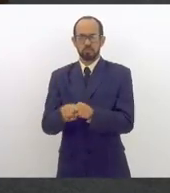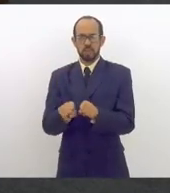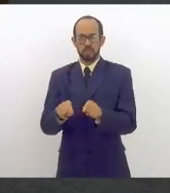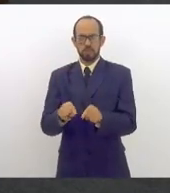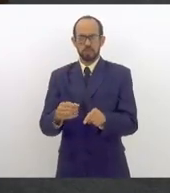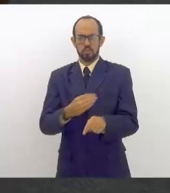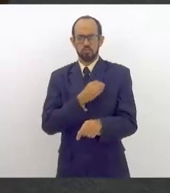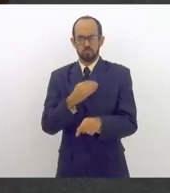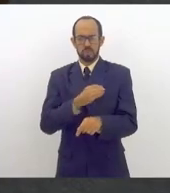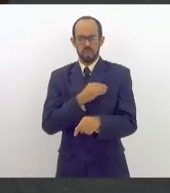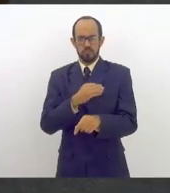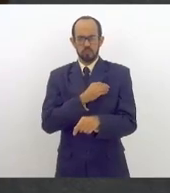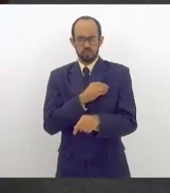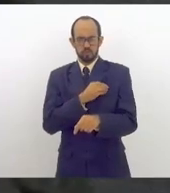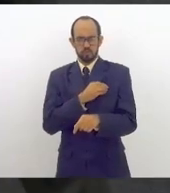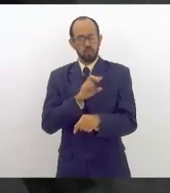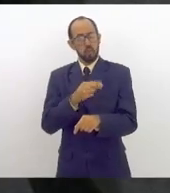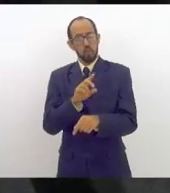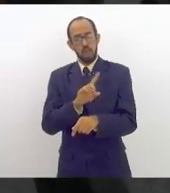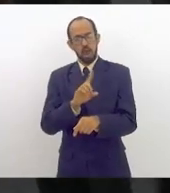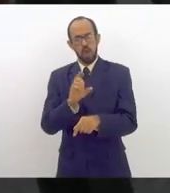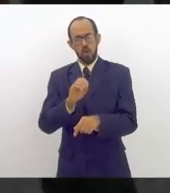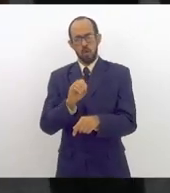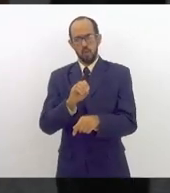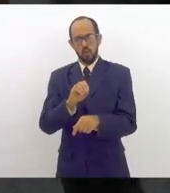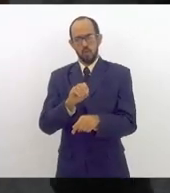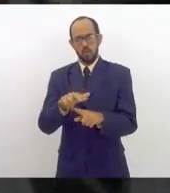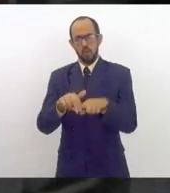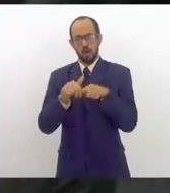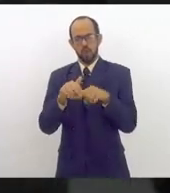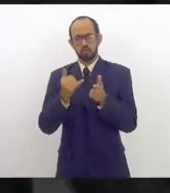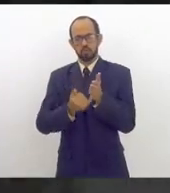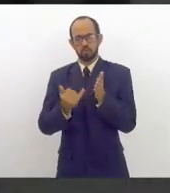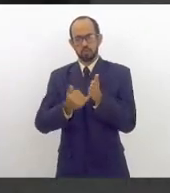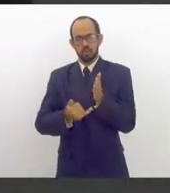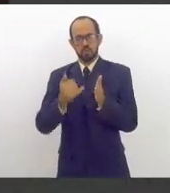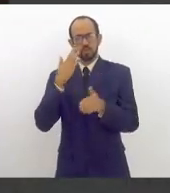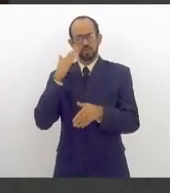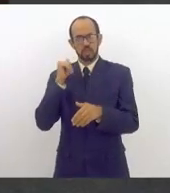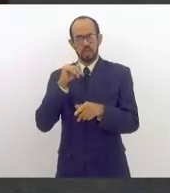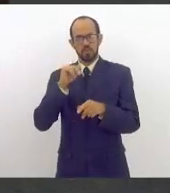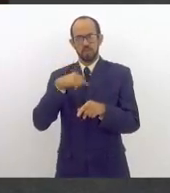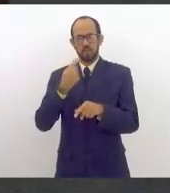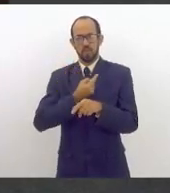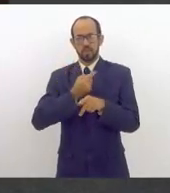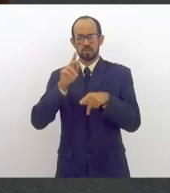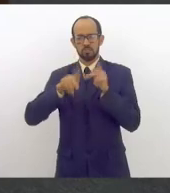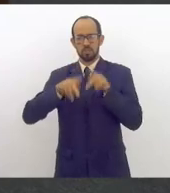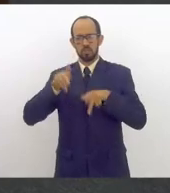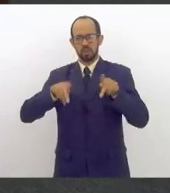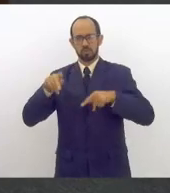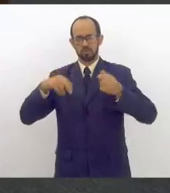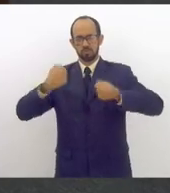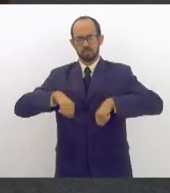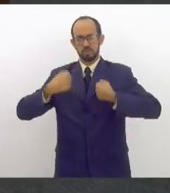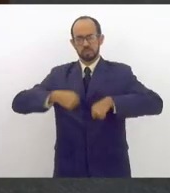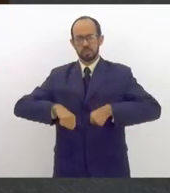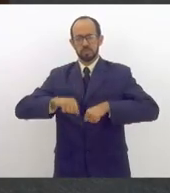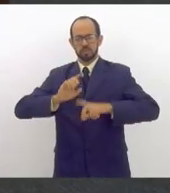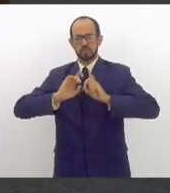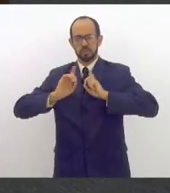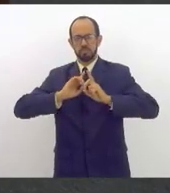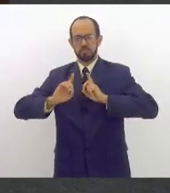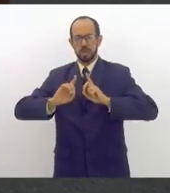beneficiar ou não a partir desses impostos, a gente sabe o quanto que a nossa população precisa que o